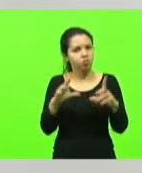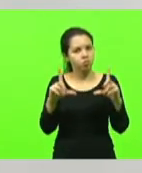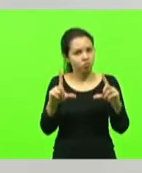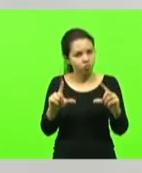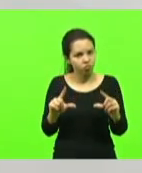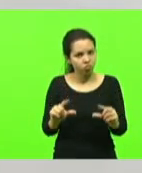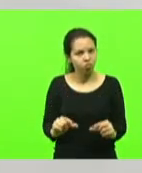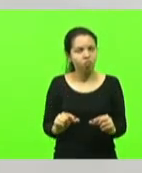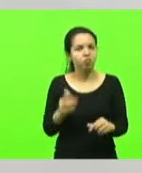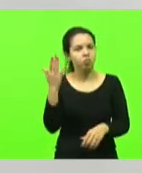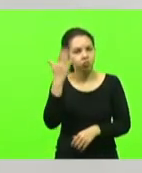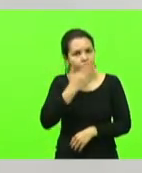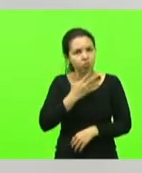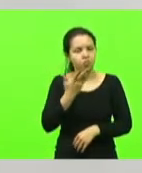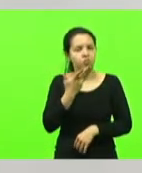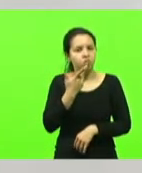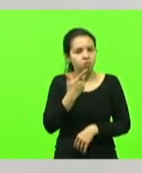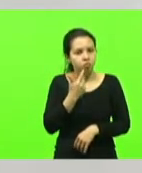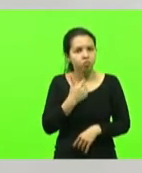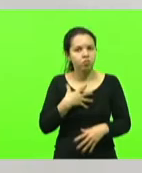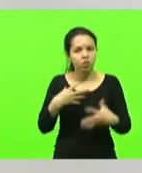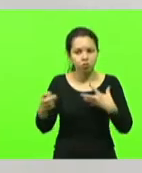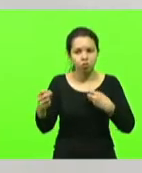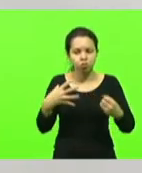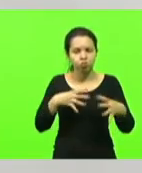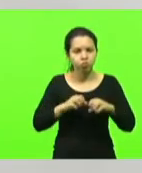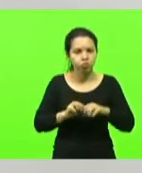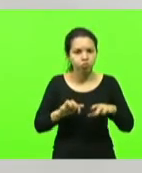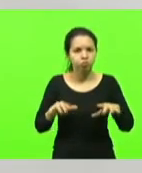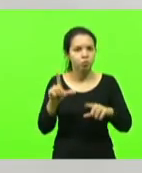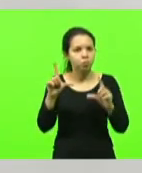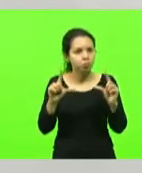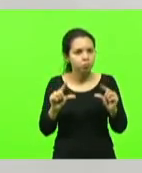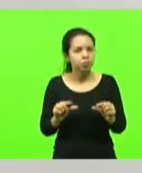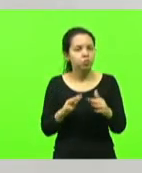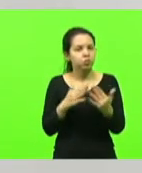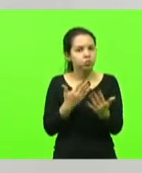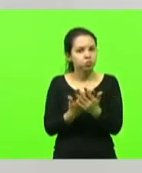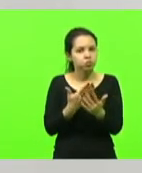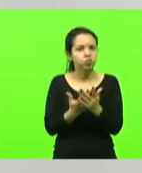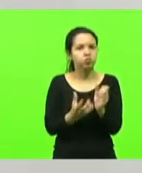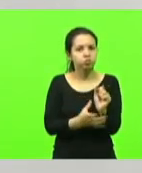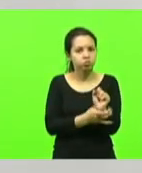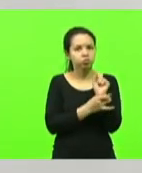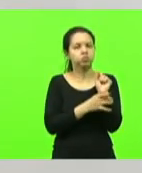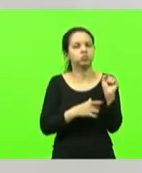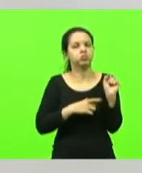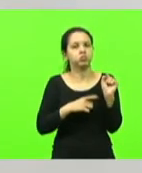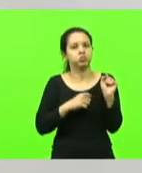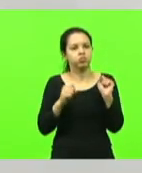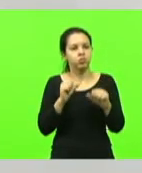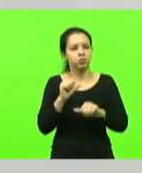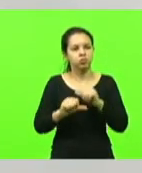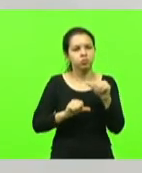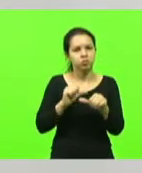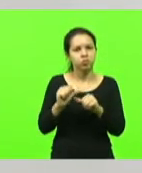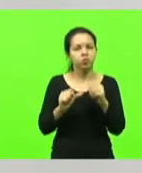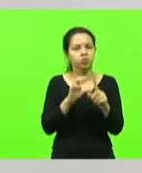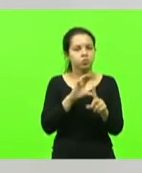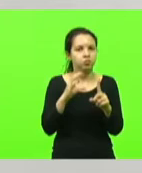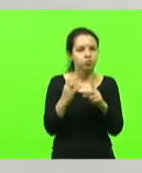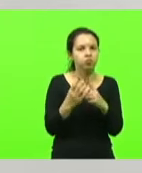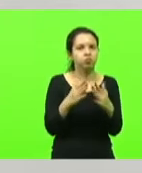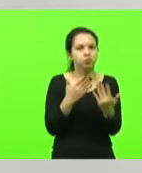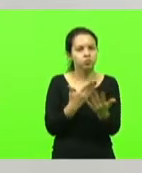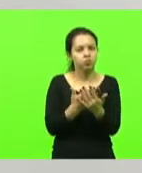de que as crianças transmitem muito pouco o vírus, que as escolas são seguras, poderiam também trazer mudanças para a comunidade escolar, liberando